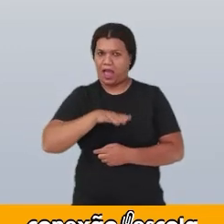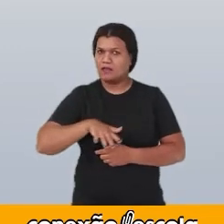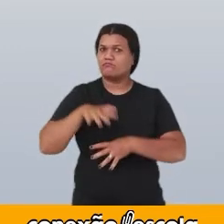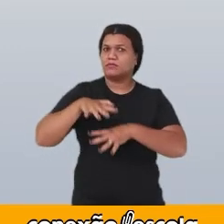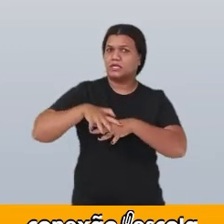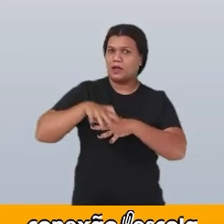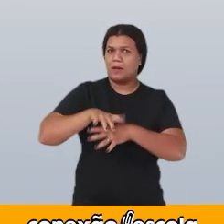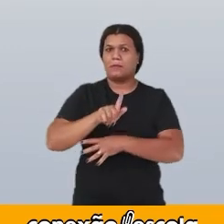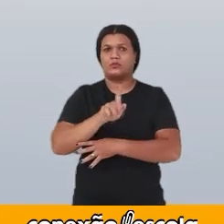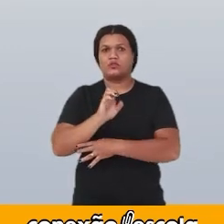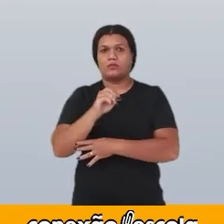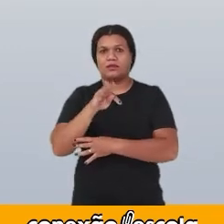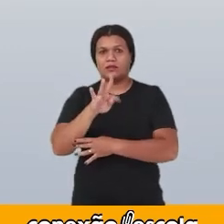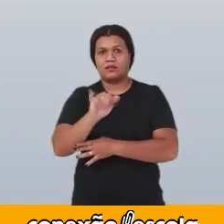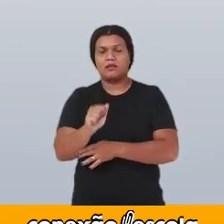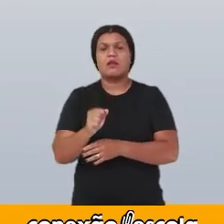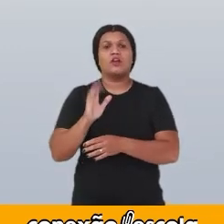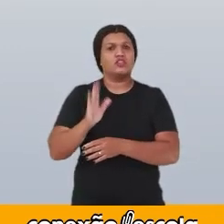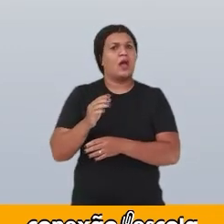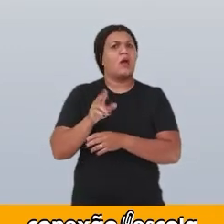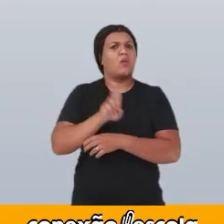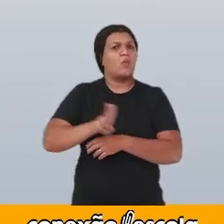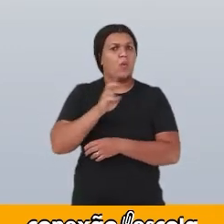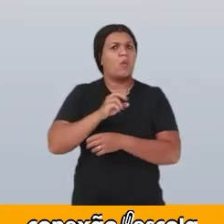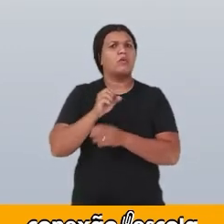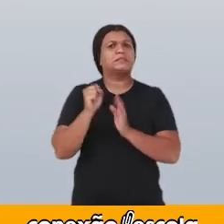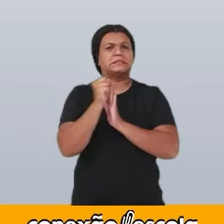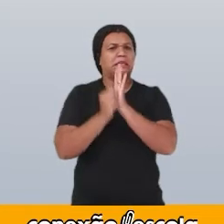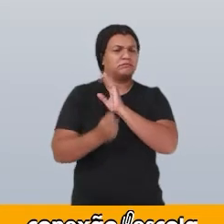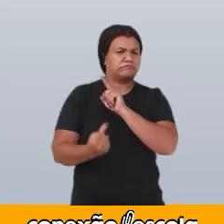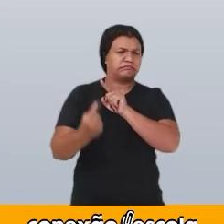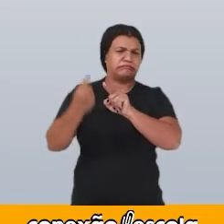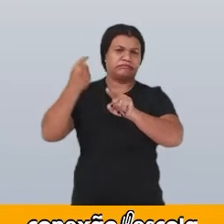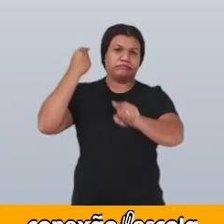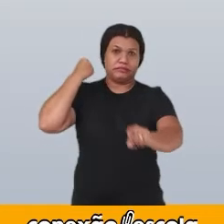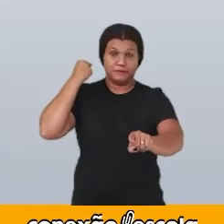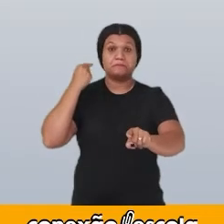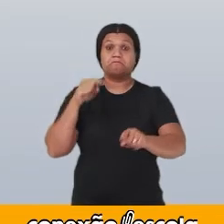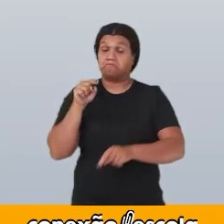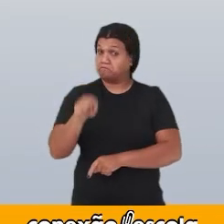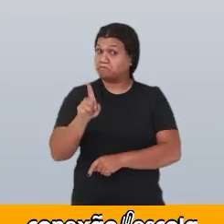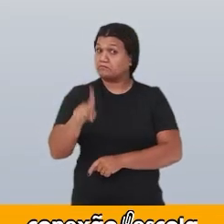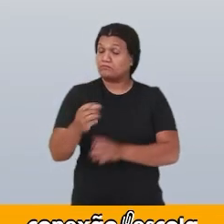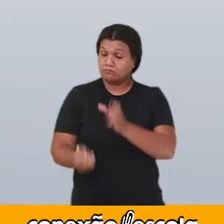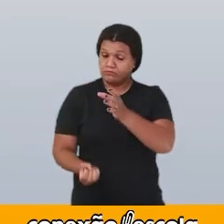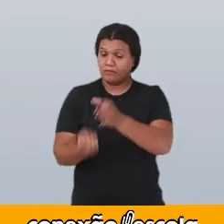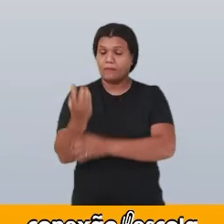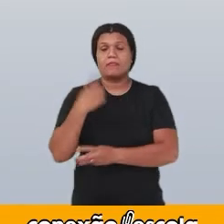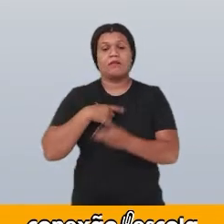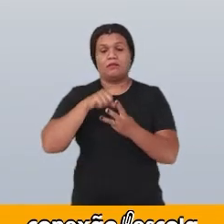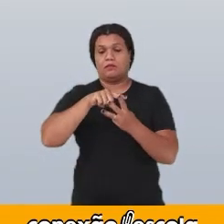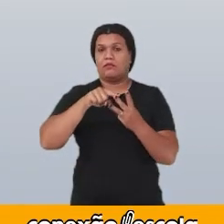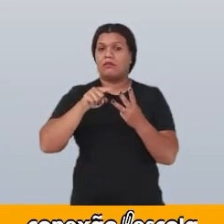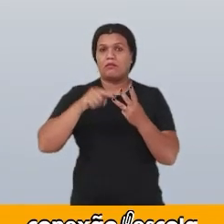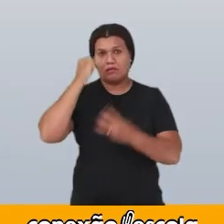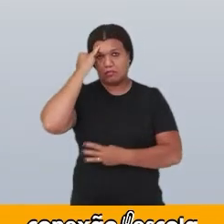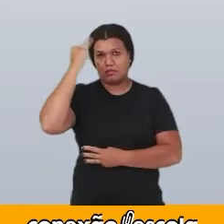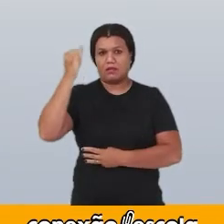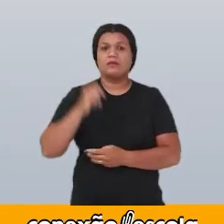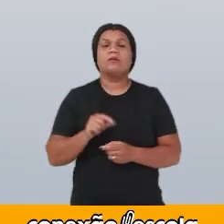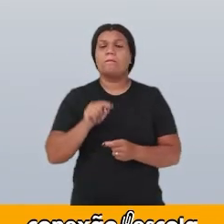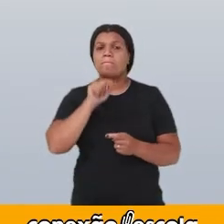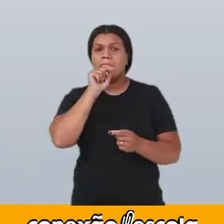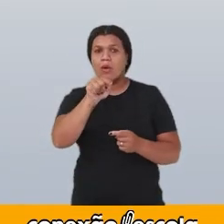ser utilizados muitos séculos atrás. A geometria é construída a partir de três ideias: